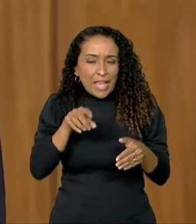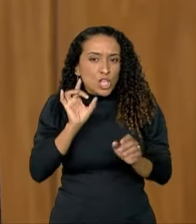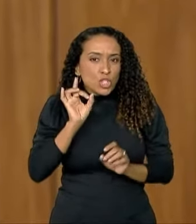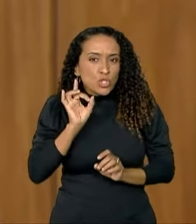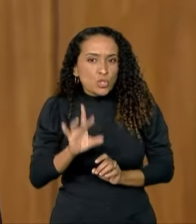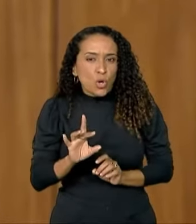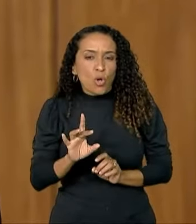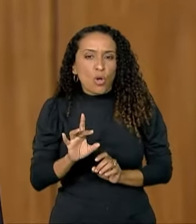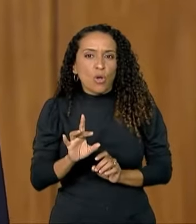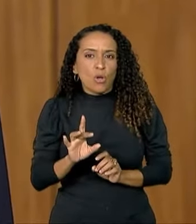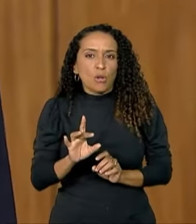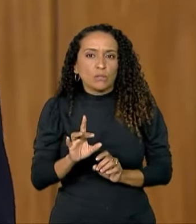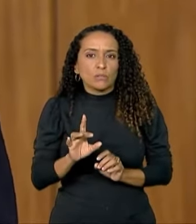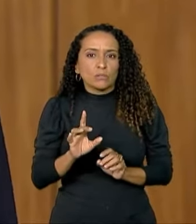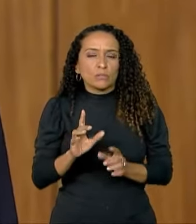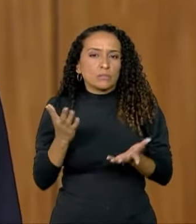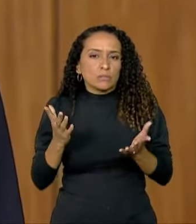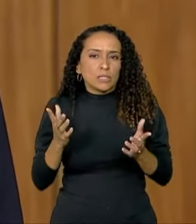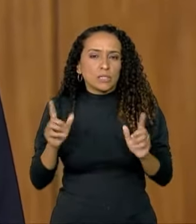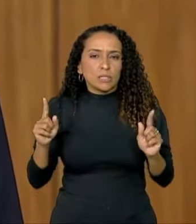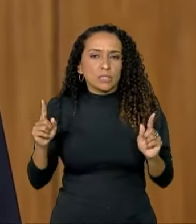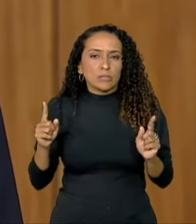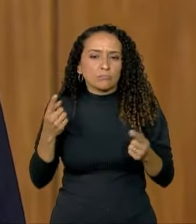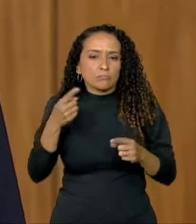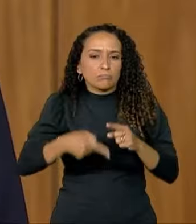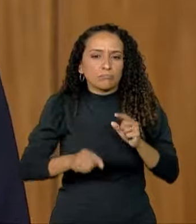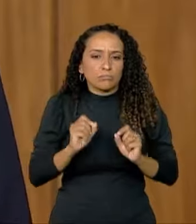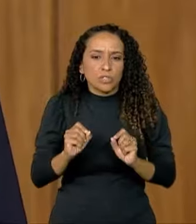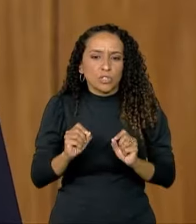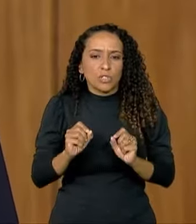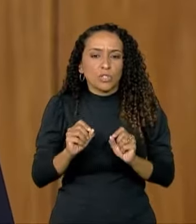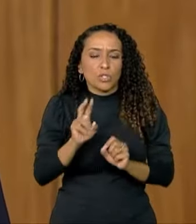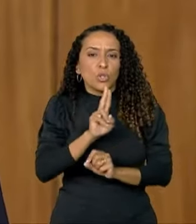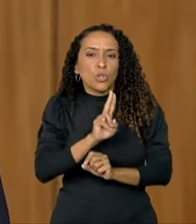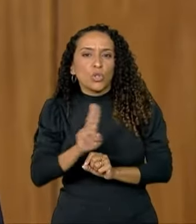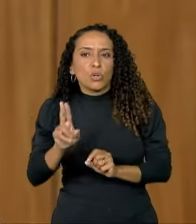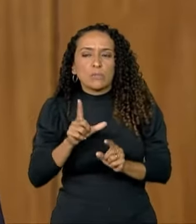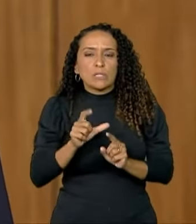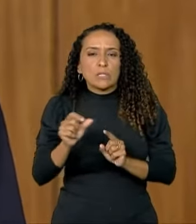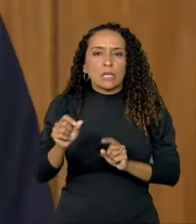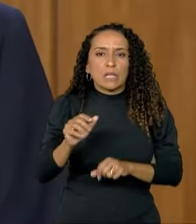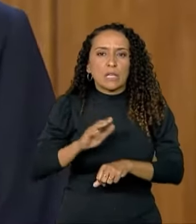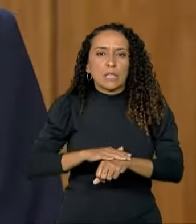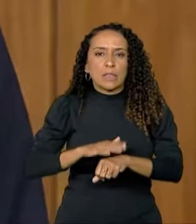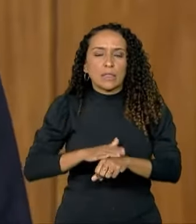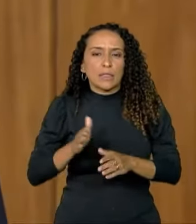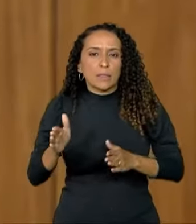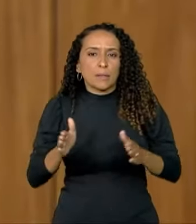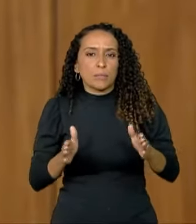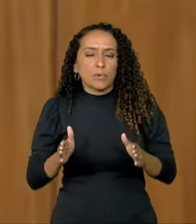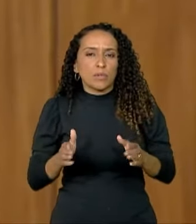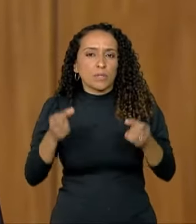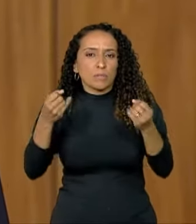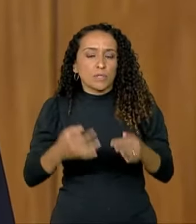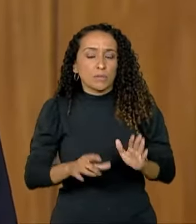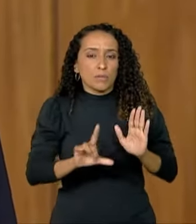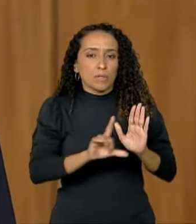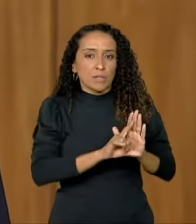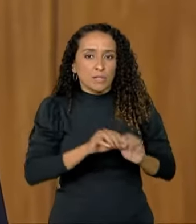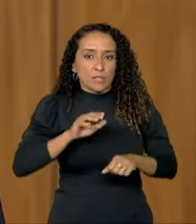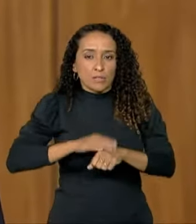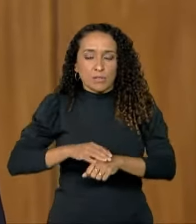apenas na restrição das chamadas saídas temporárias estabelecidas pela Lei de